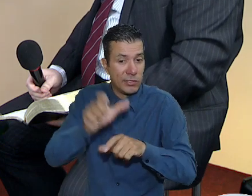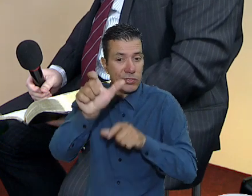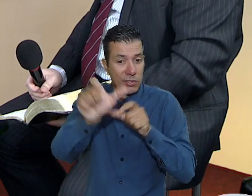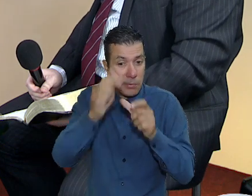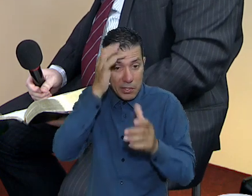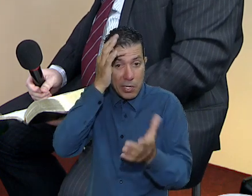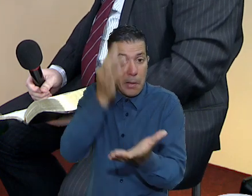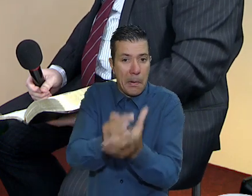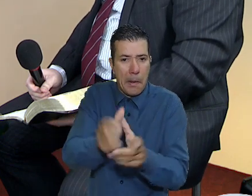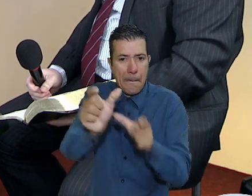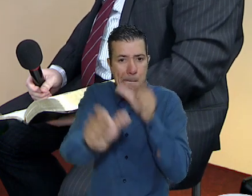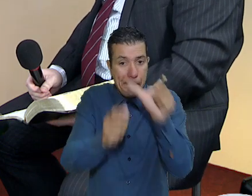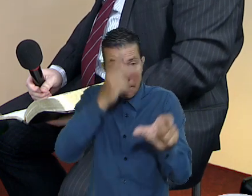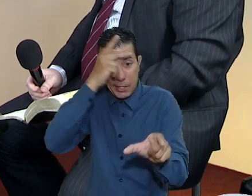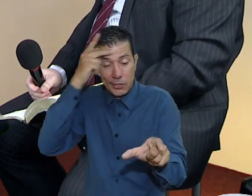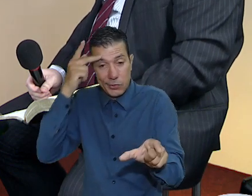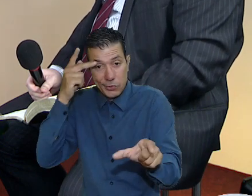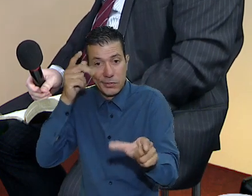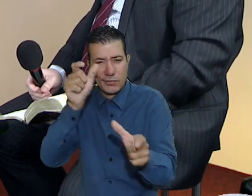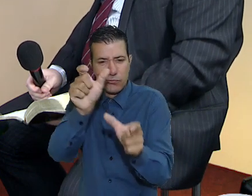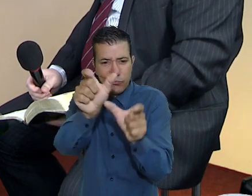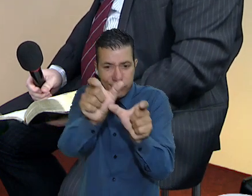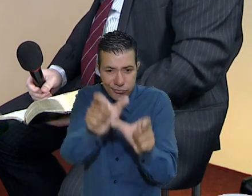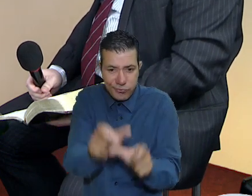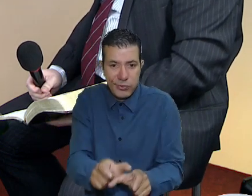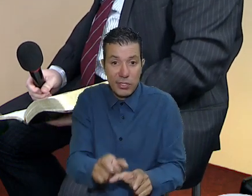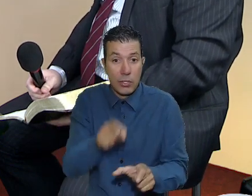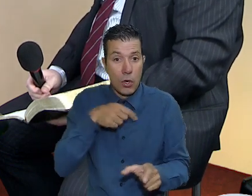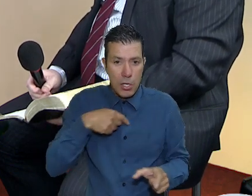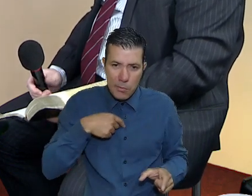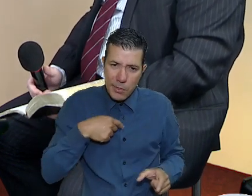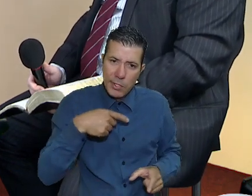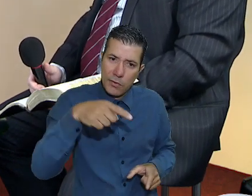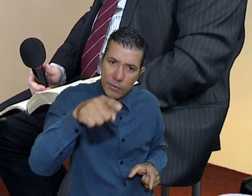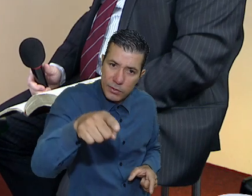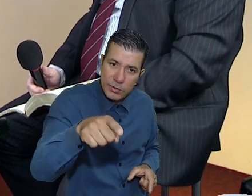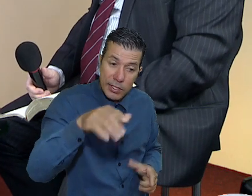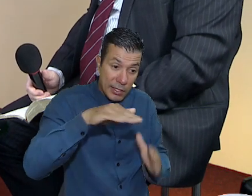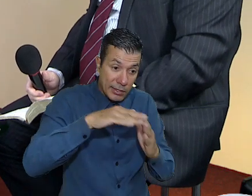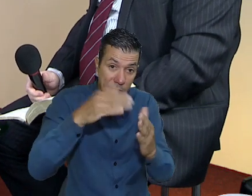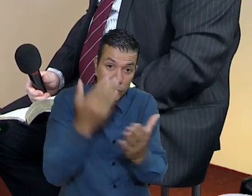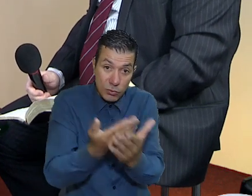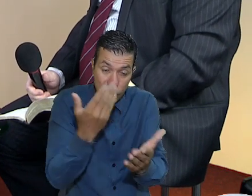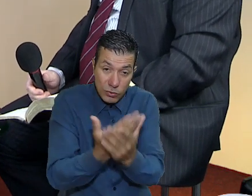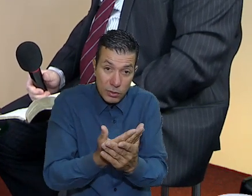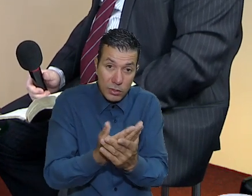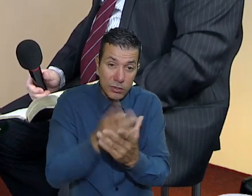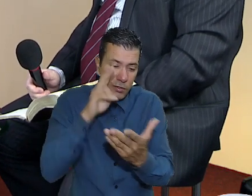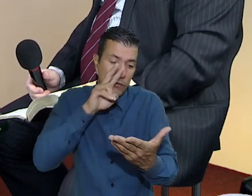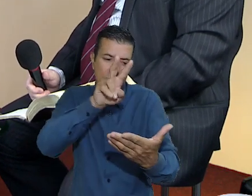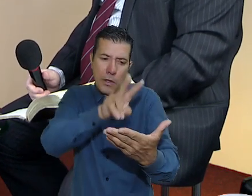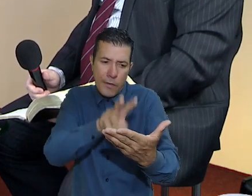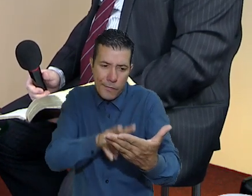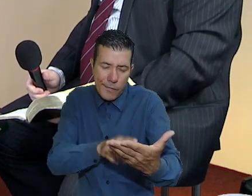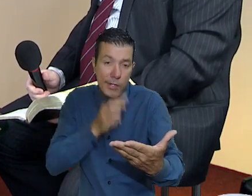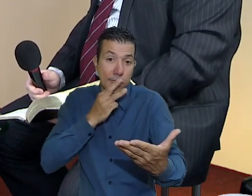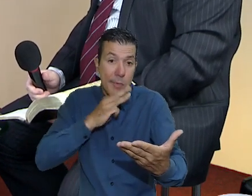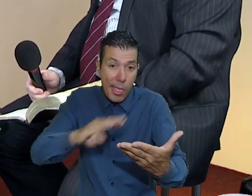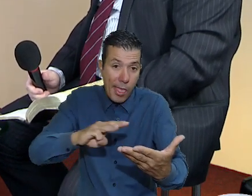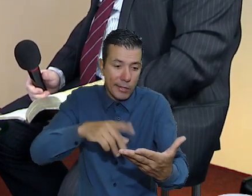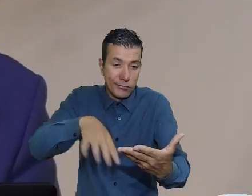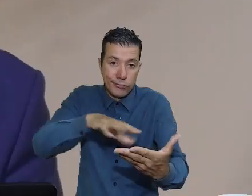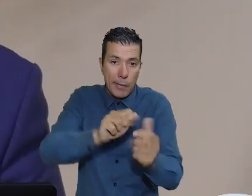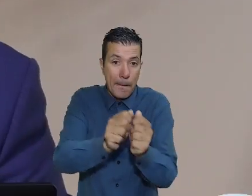remanescente fiel. Ele sempre teve pessoas, amigos, iguais a você, que está estudando a Bíblia agora, pessoas que ouviram a mensagem do